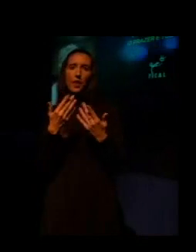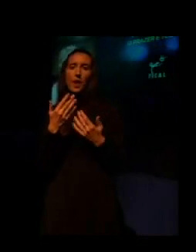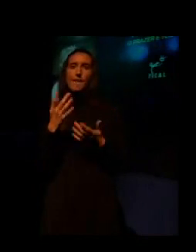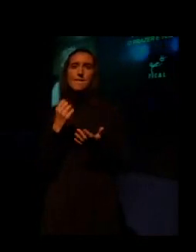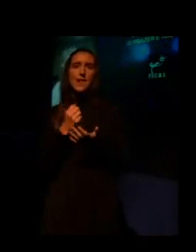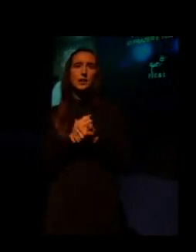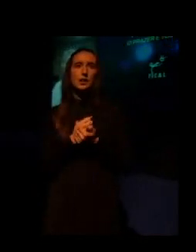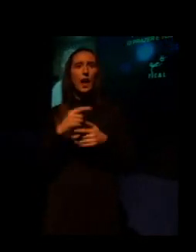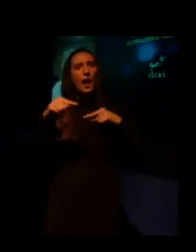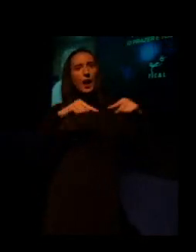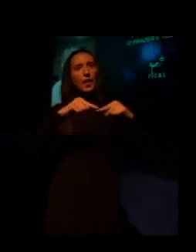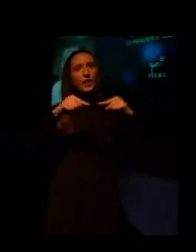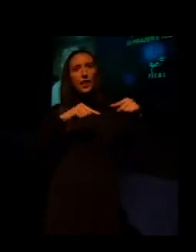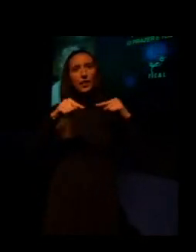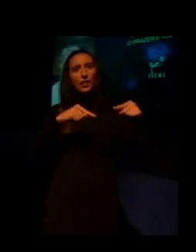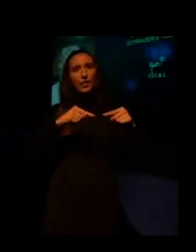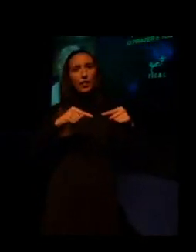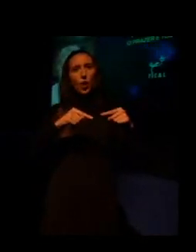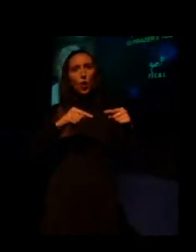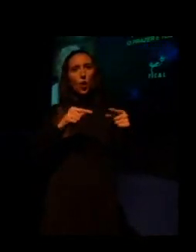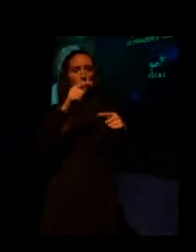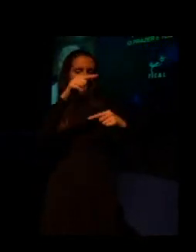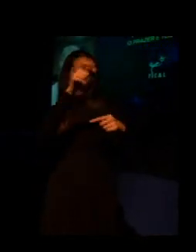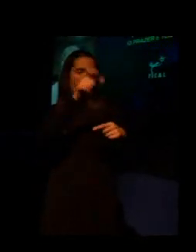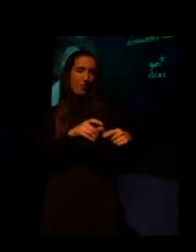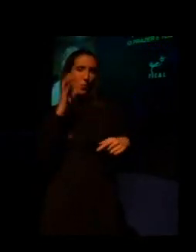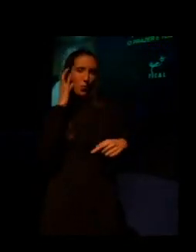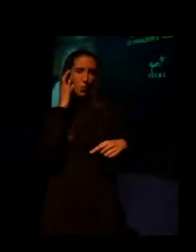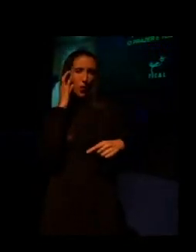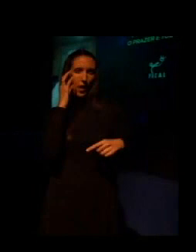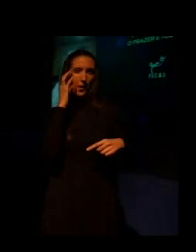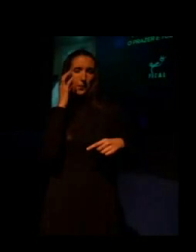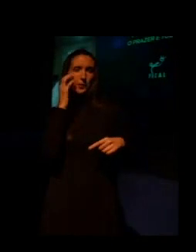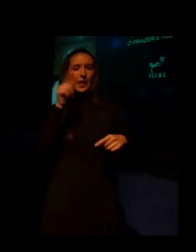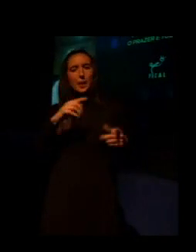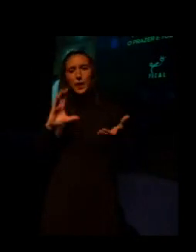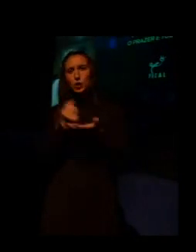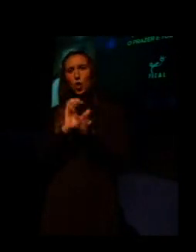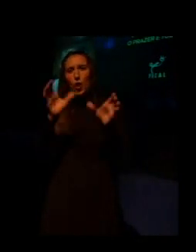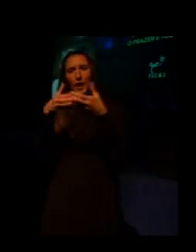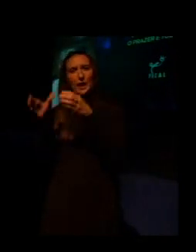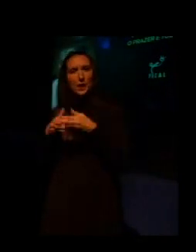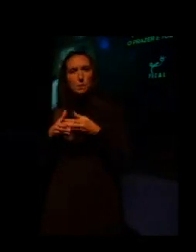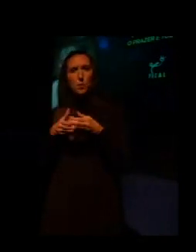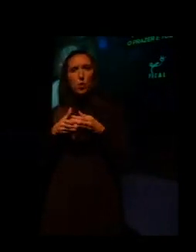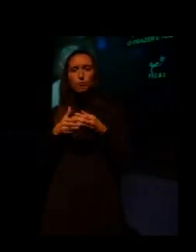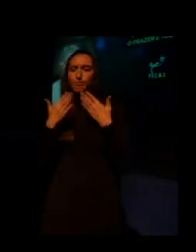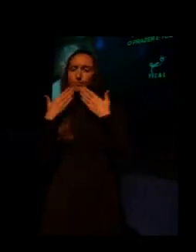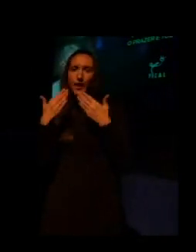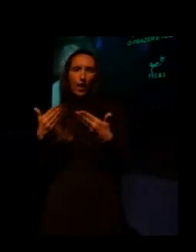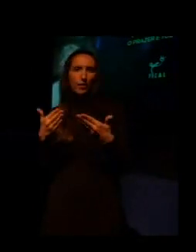carinhosa direção de Vanessa Sandre e a toda a equipe que